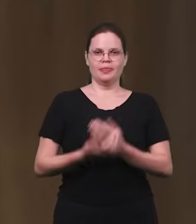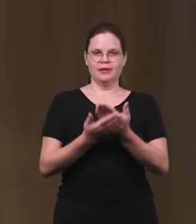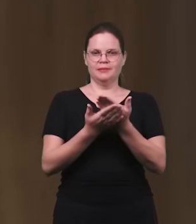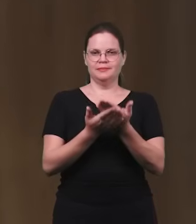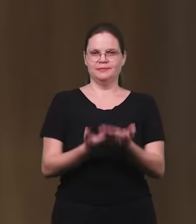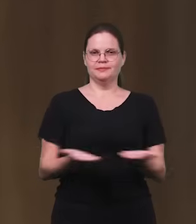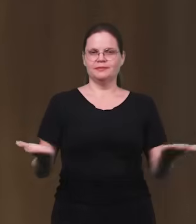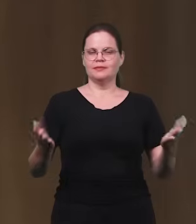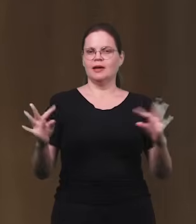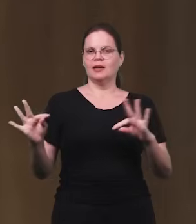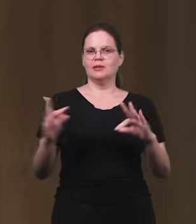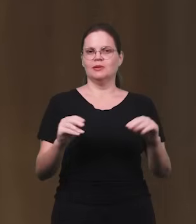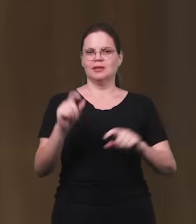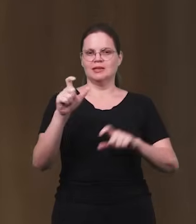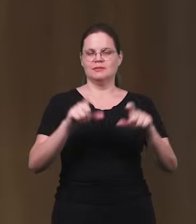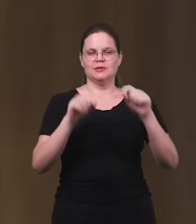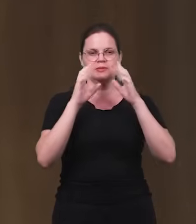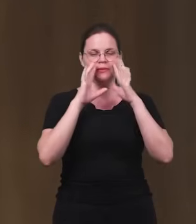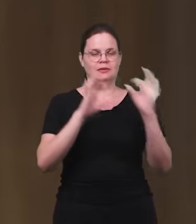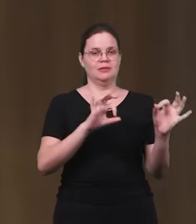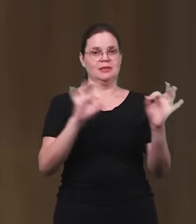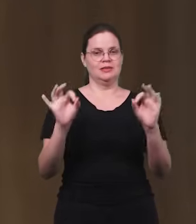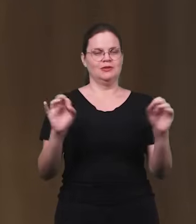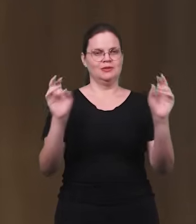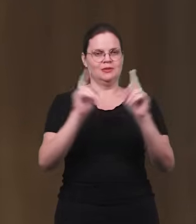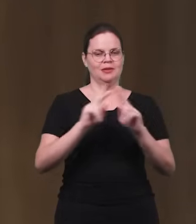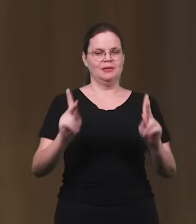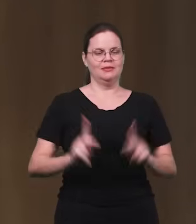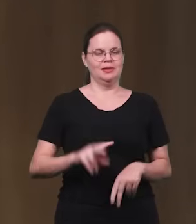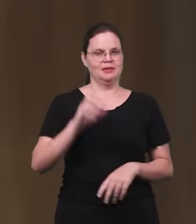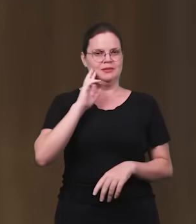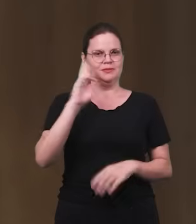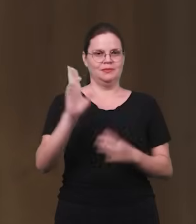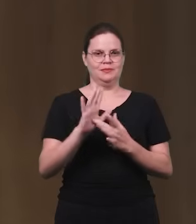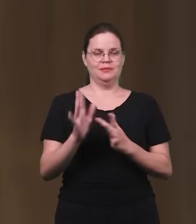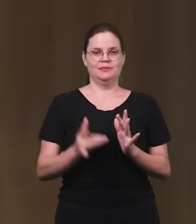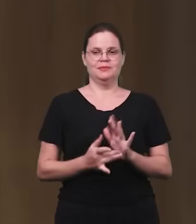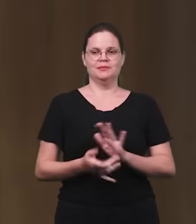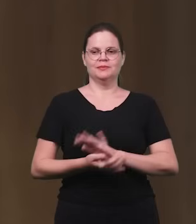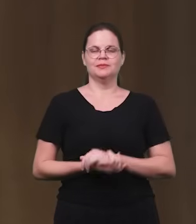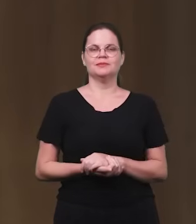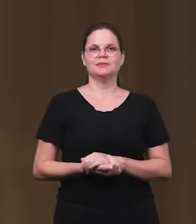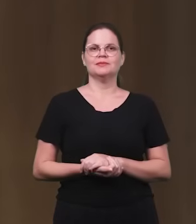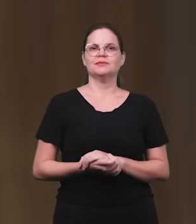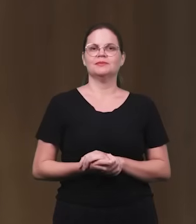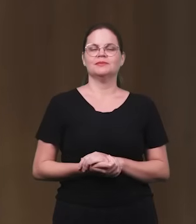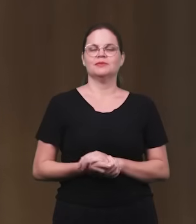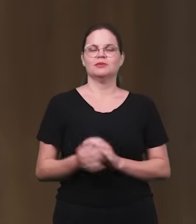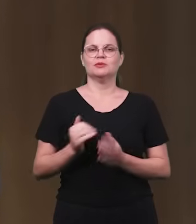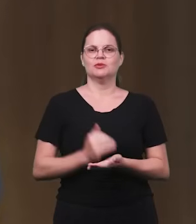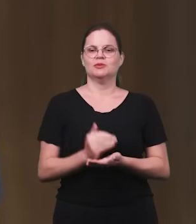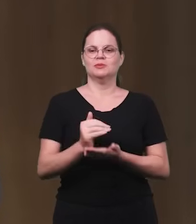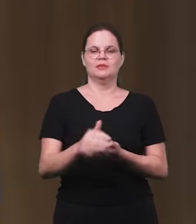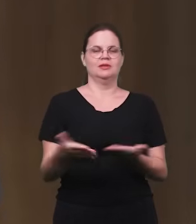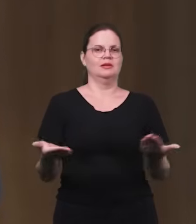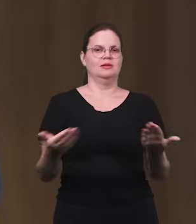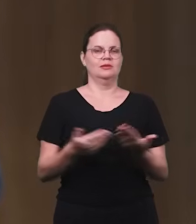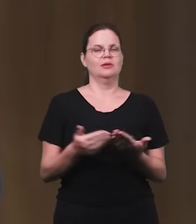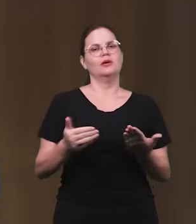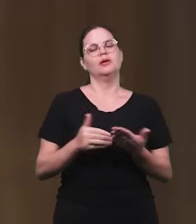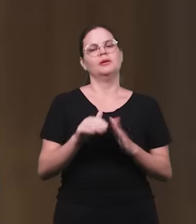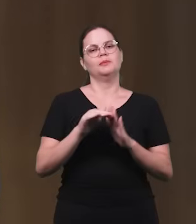Nós saudamos a todos que estão conosco com a paz do Senhor. Estamos dando início a mais